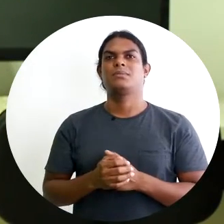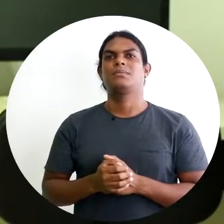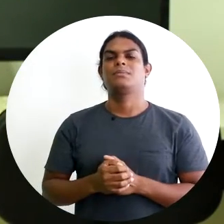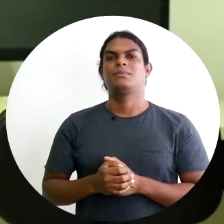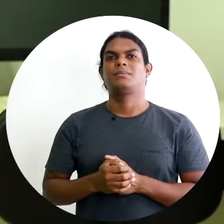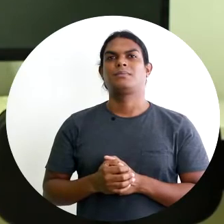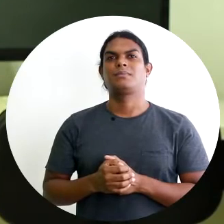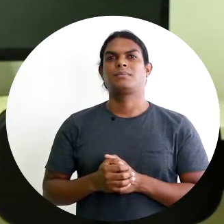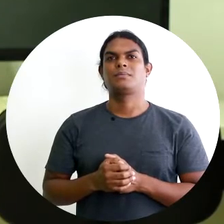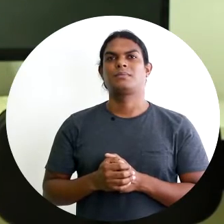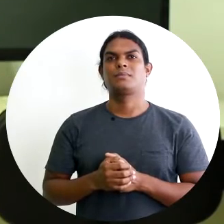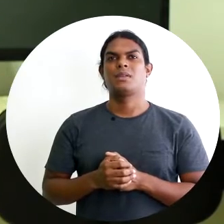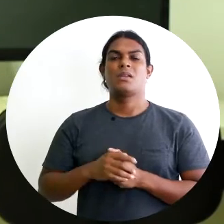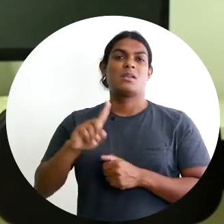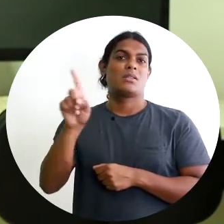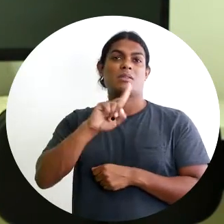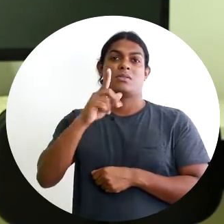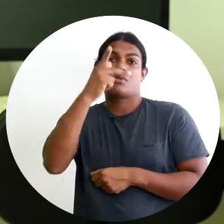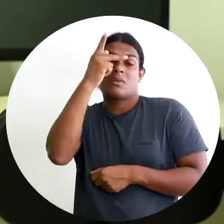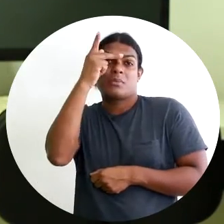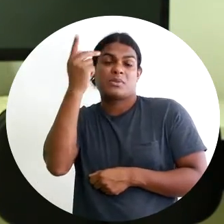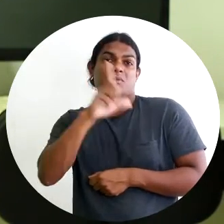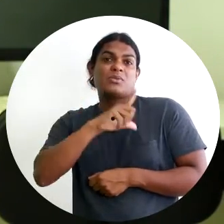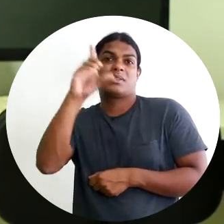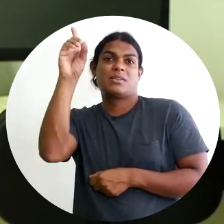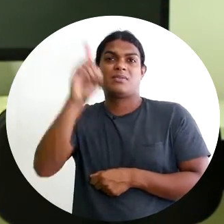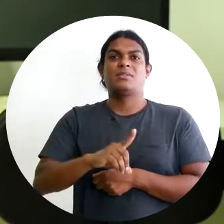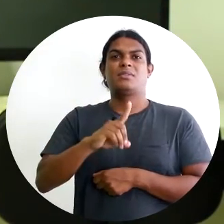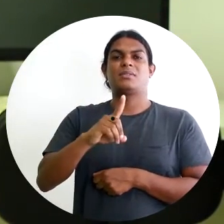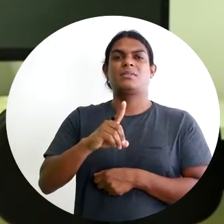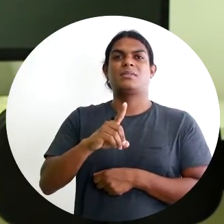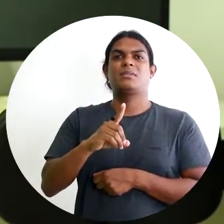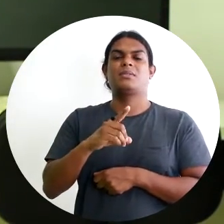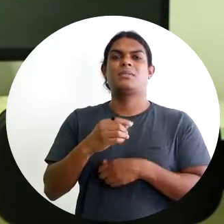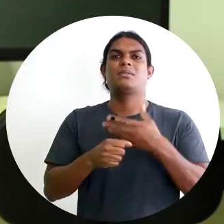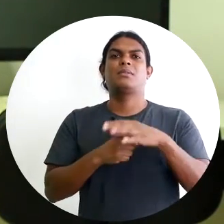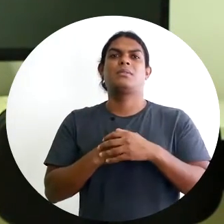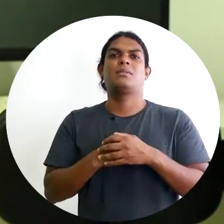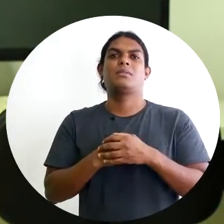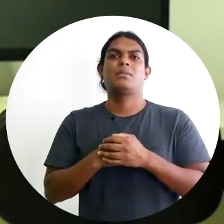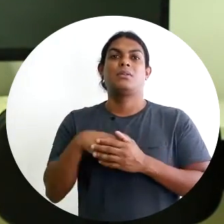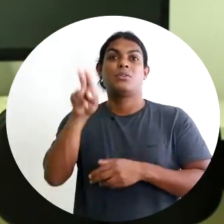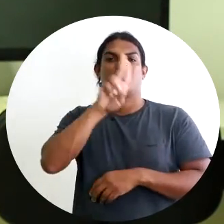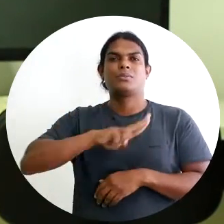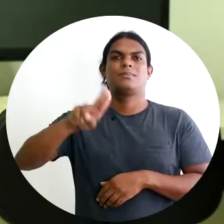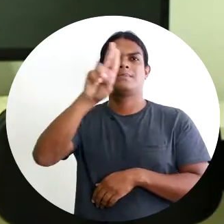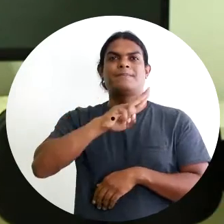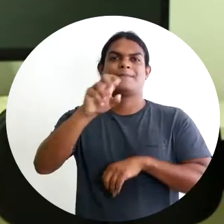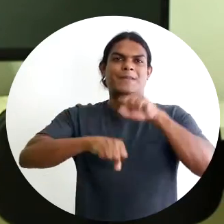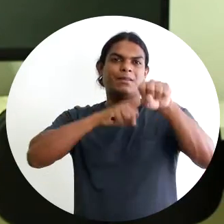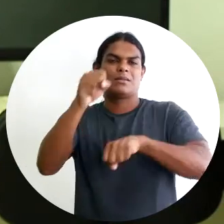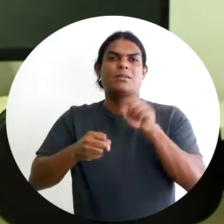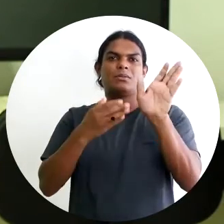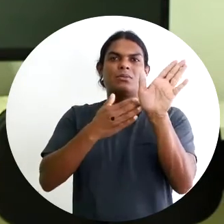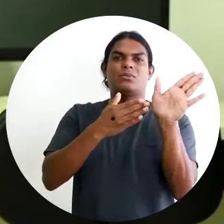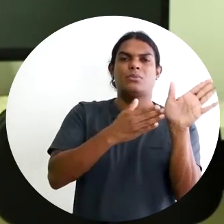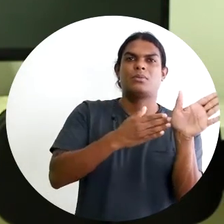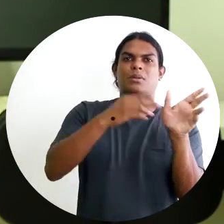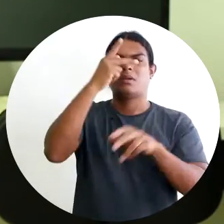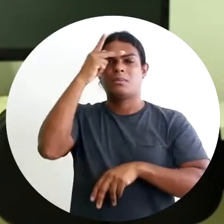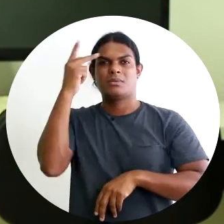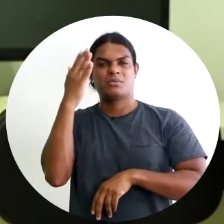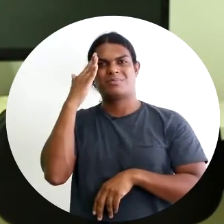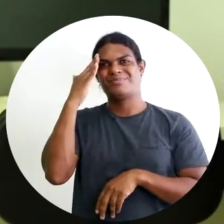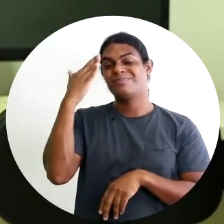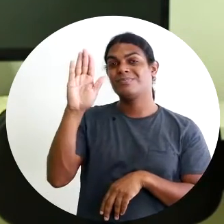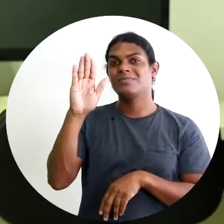não é só a pessoa com deficiência que anda de bike dupla, né? A pessoa que não sabe andar de bike ou de bicicleta